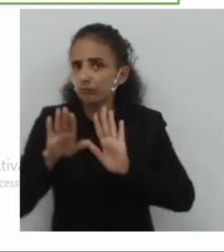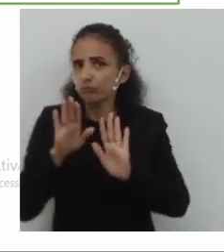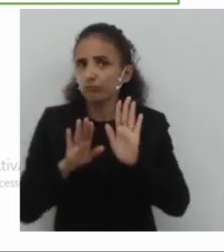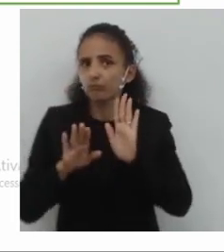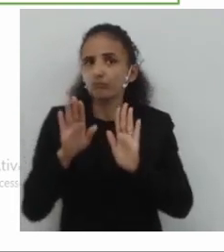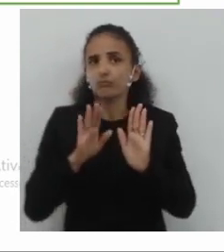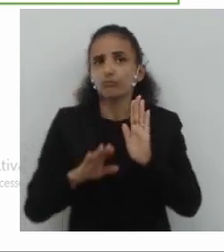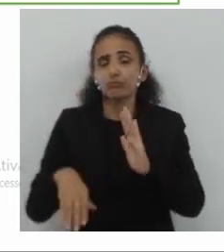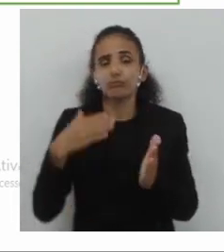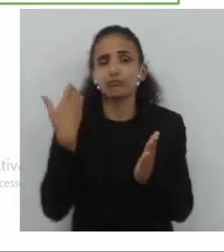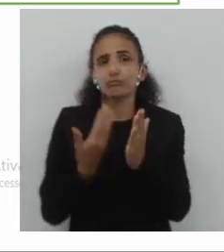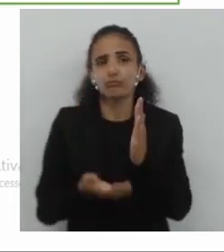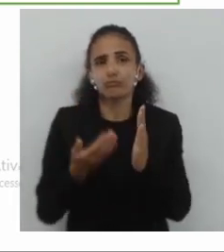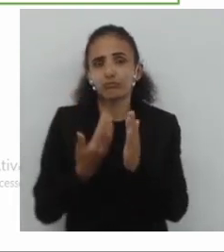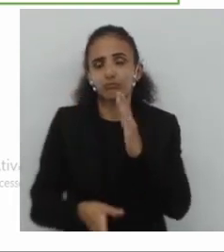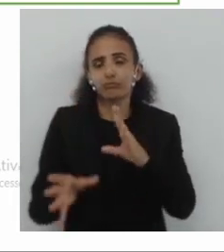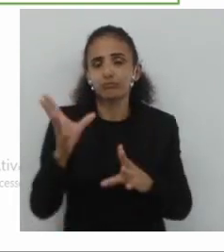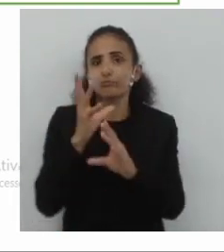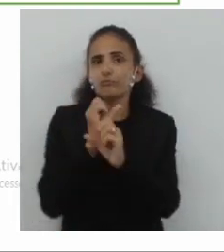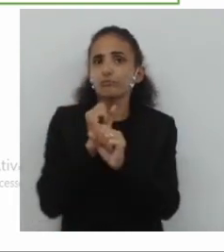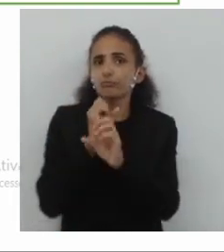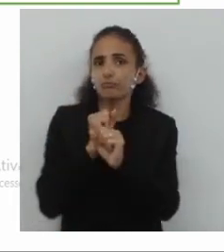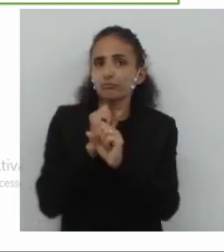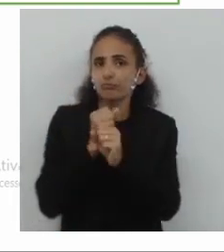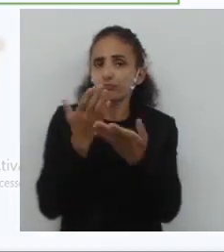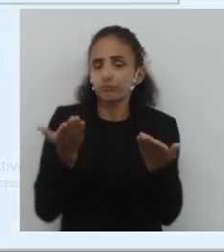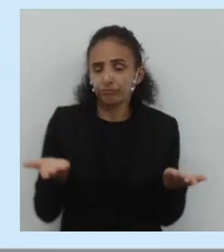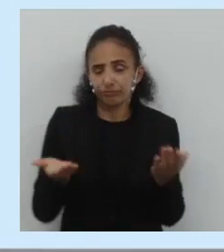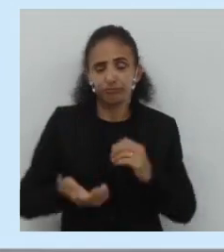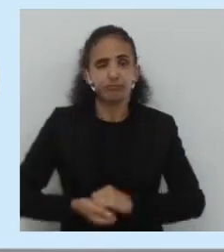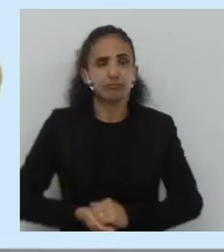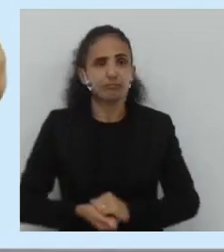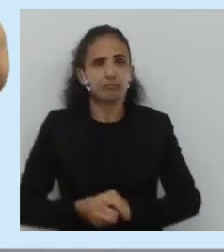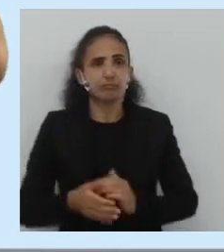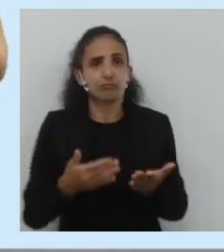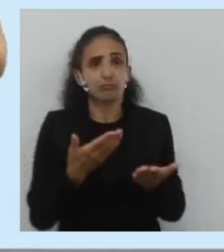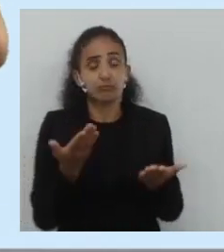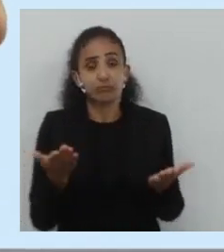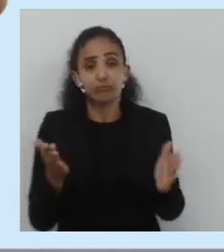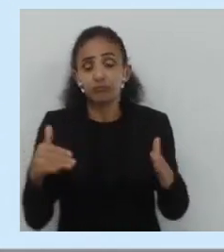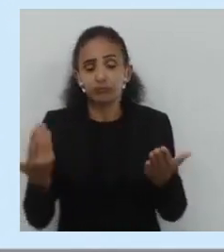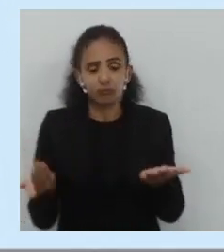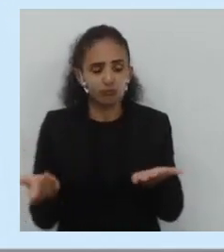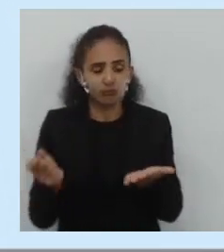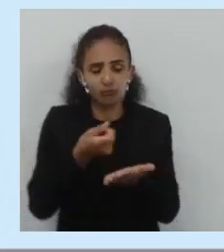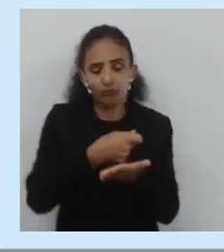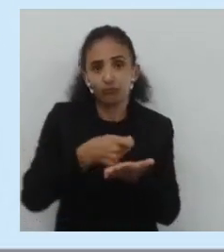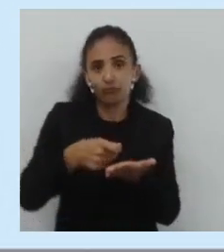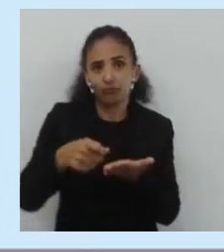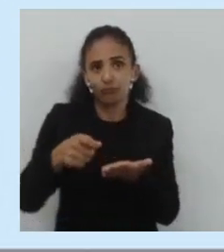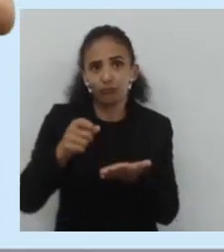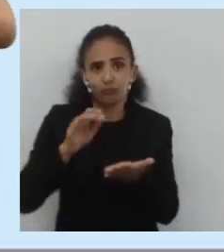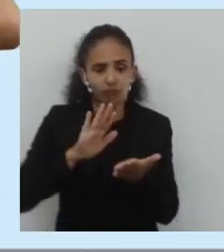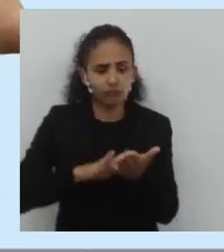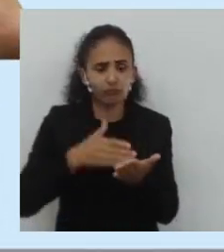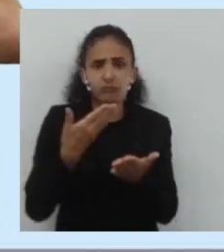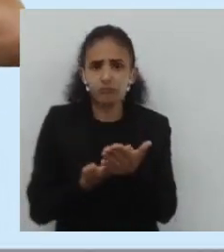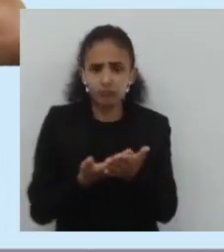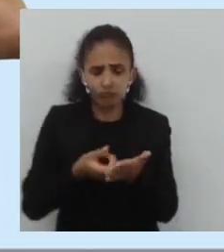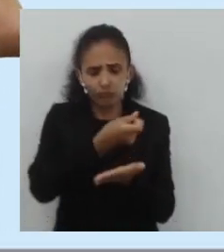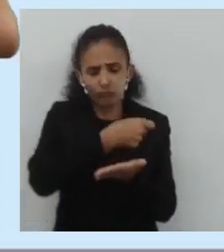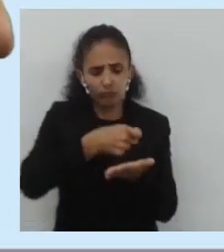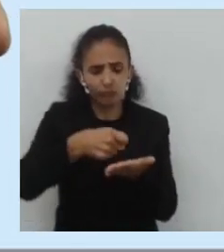a perder a nota resumo. Ou seja, cortando para mim, quando nós interpretamos errado um